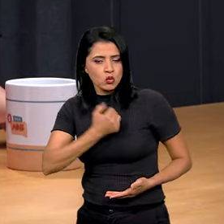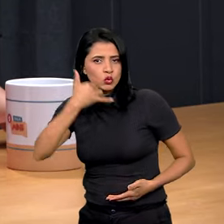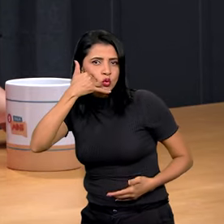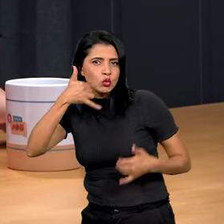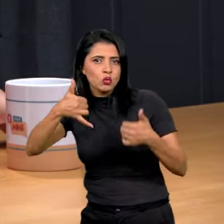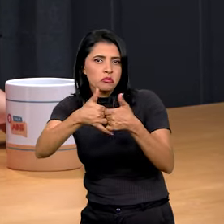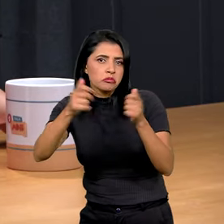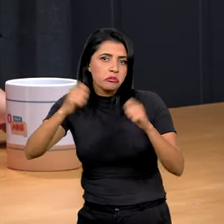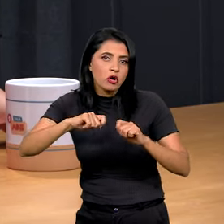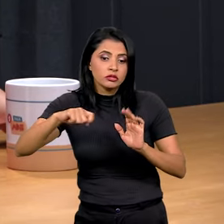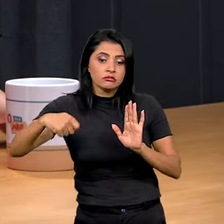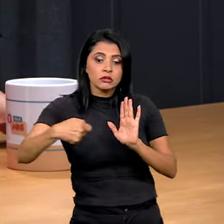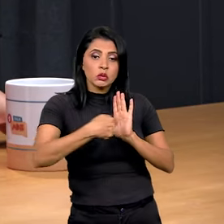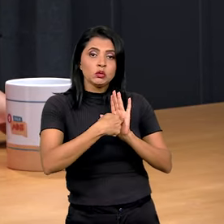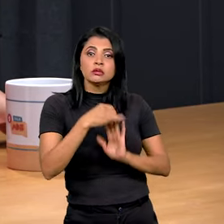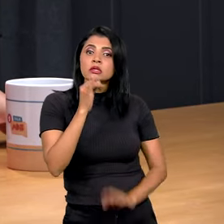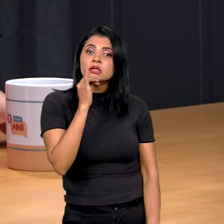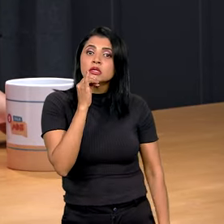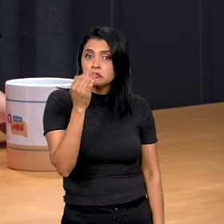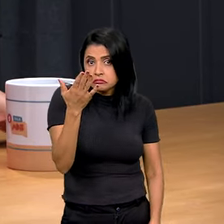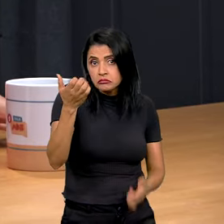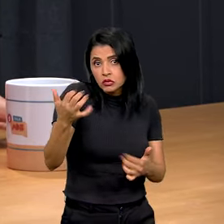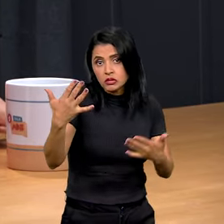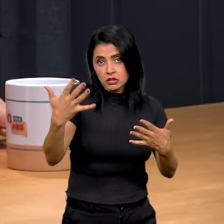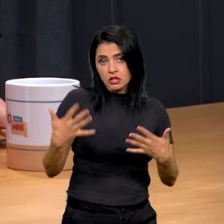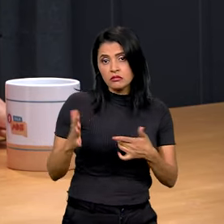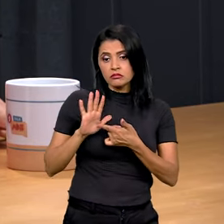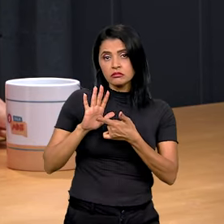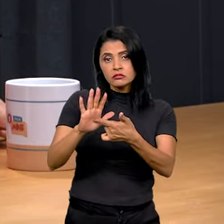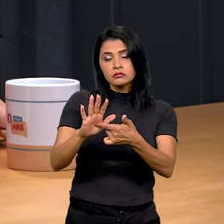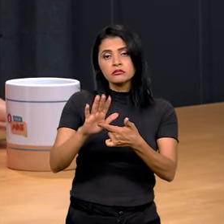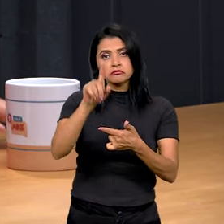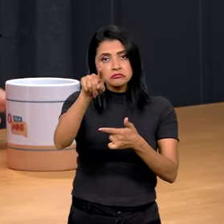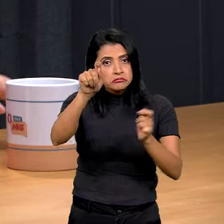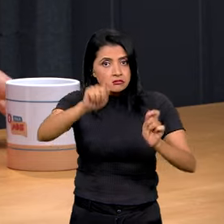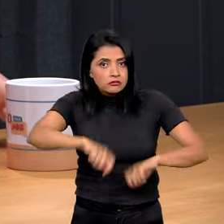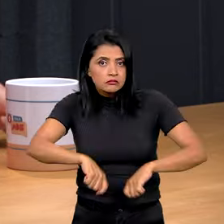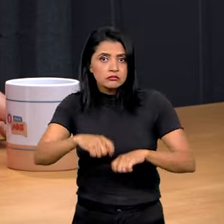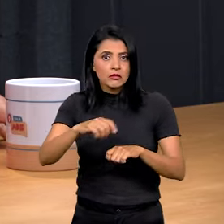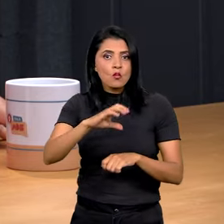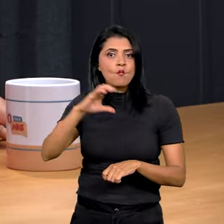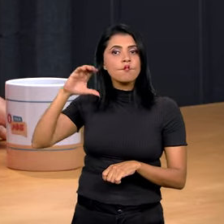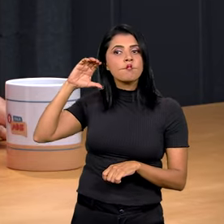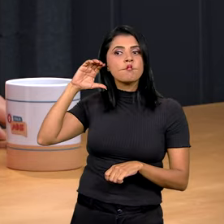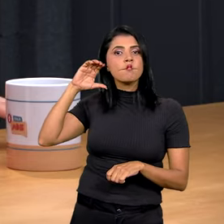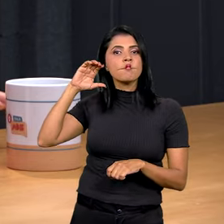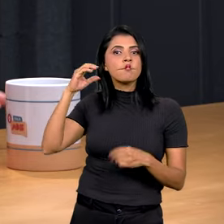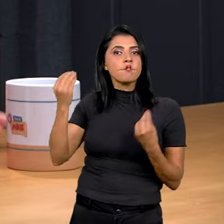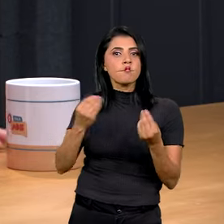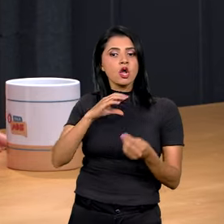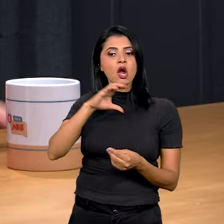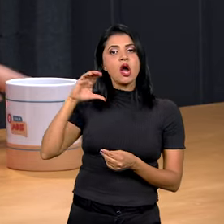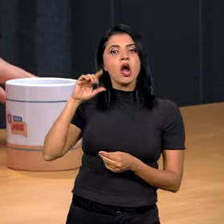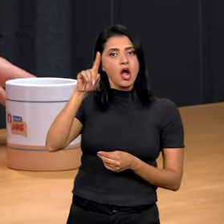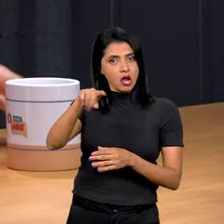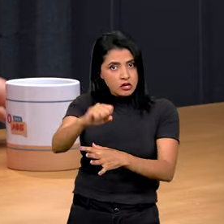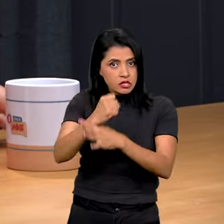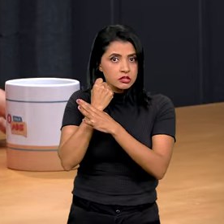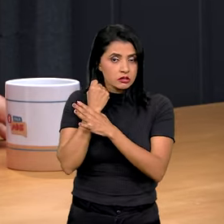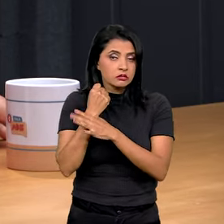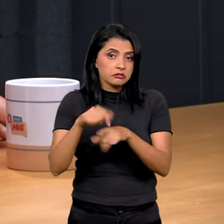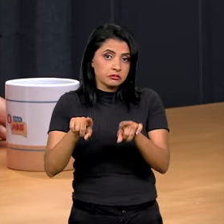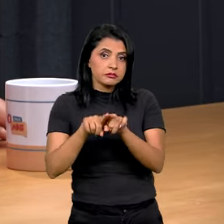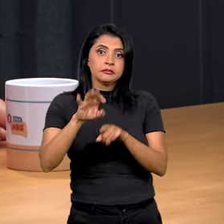canais estão aptos para receber as denúncias por exemplo se o senhor puder trazer pra gente elas podem ser anônimas a O Anonimato